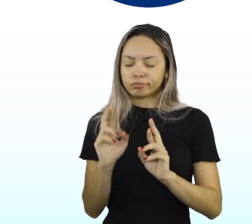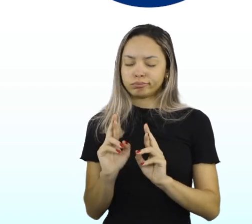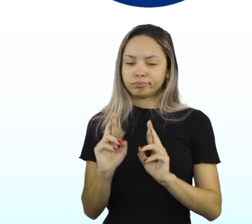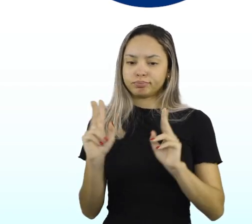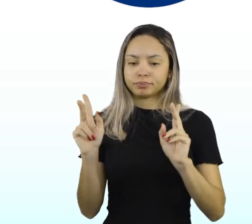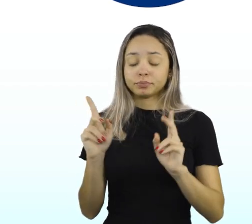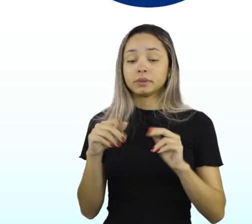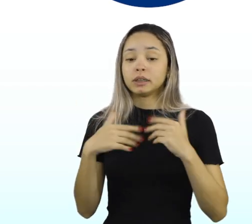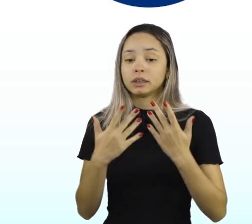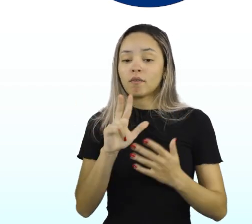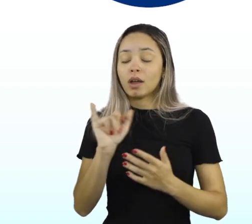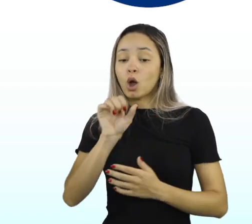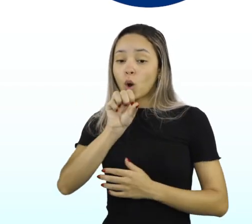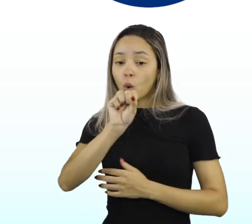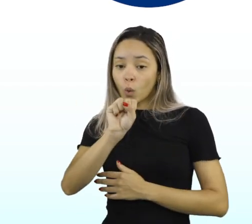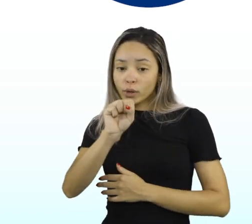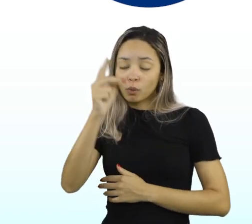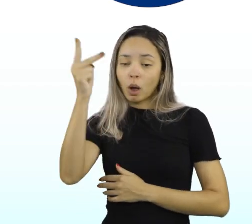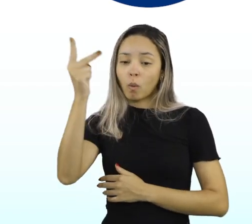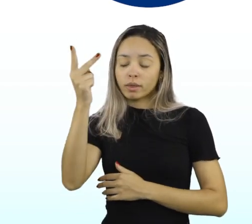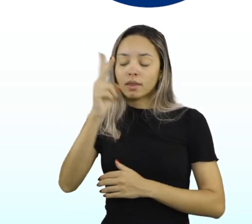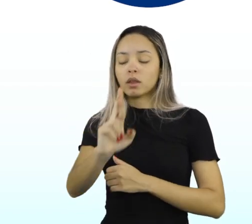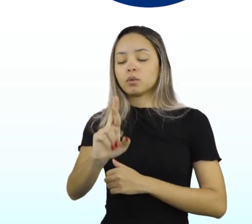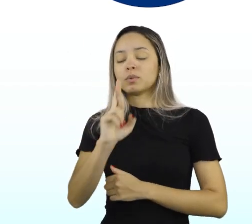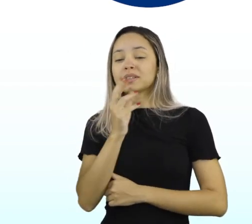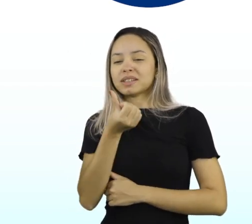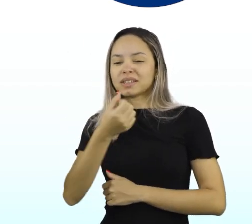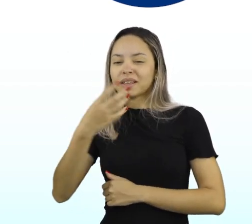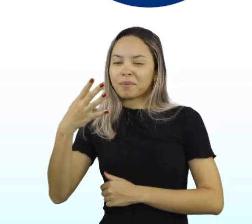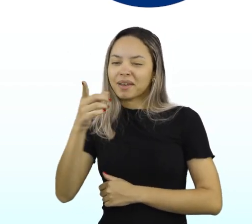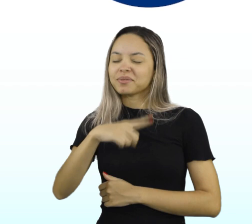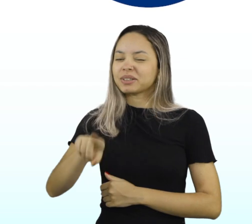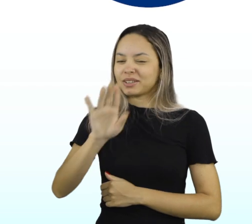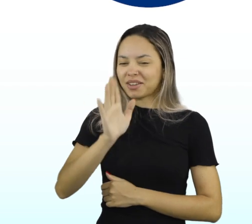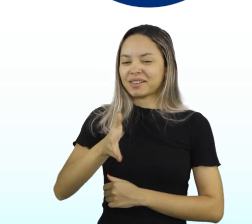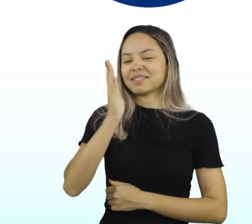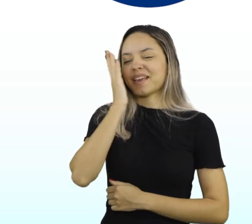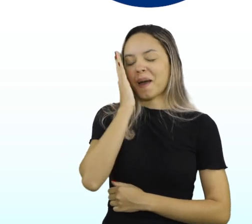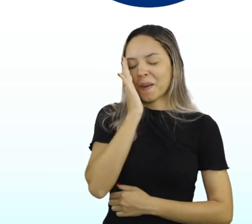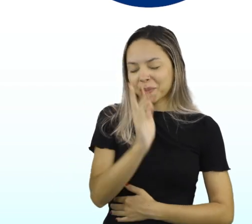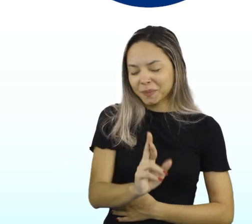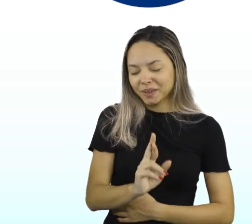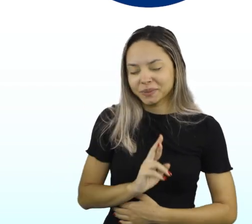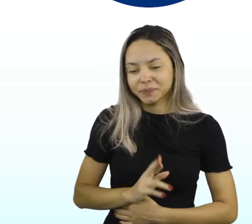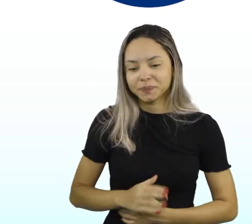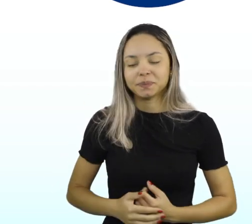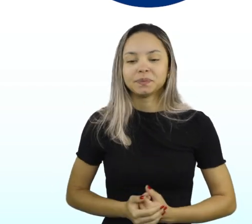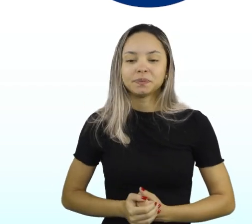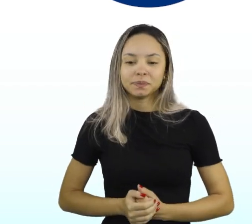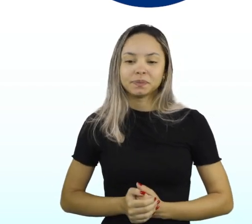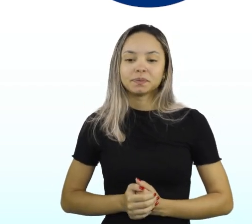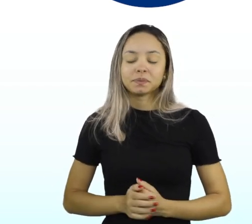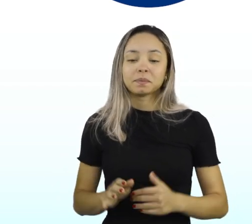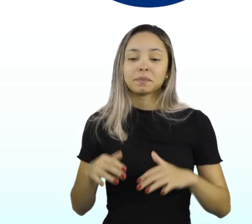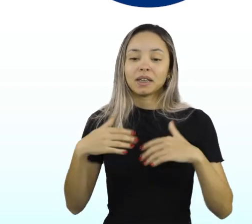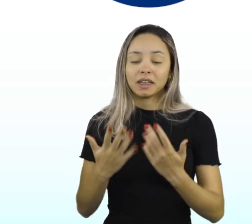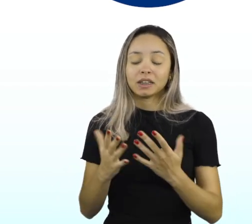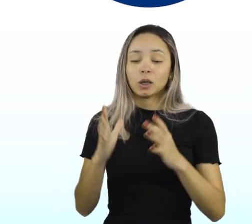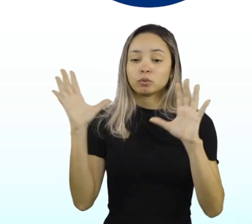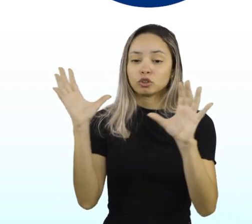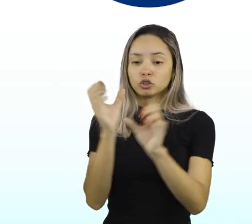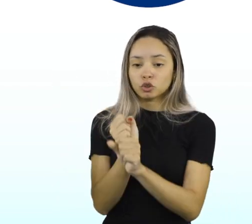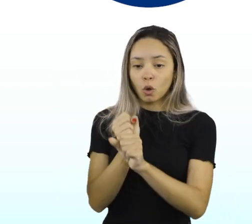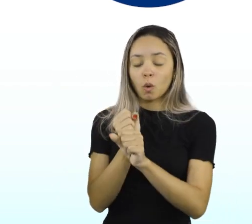8 ao quadrado, que vai dar quanto? 64. Olha aí, tá vendo? Você já tá fera nisso. 6 ao quadrado, 36, somando as duas,